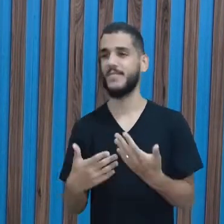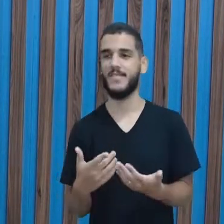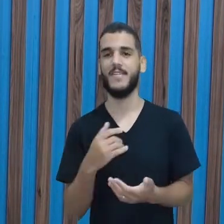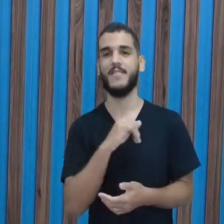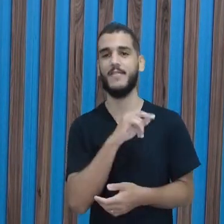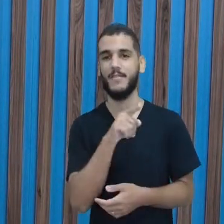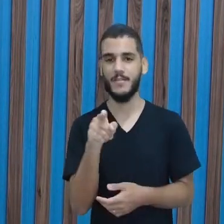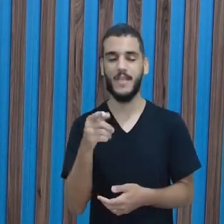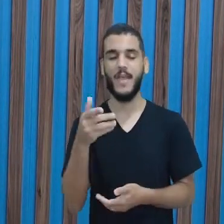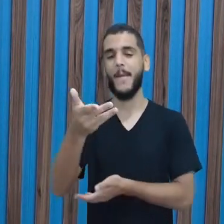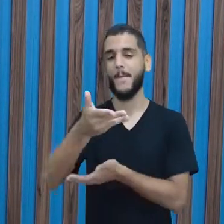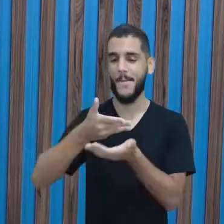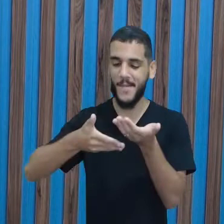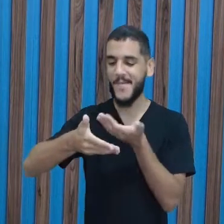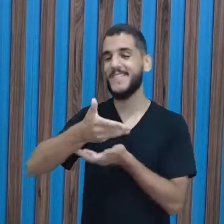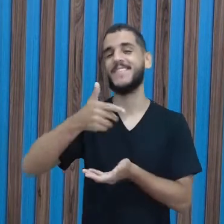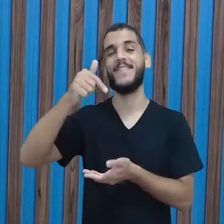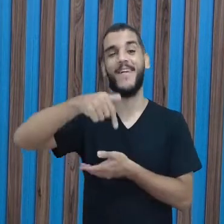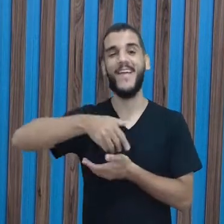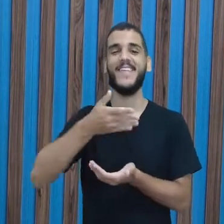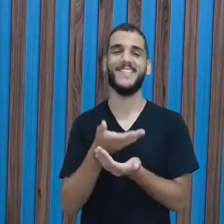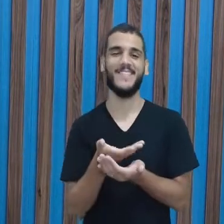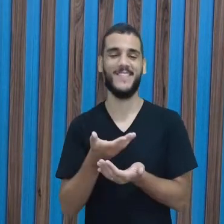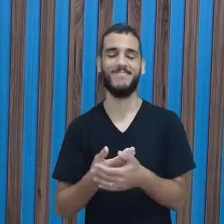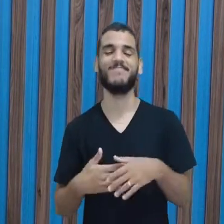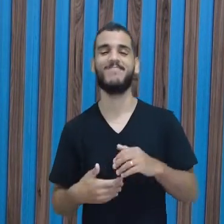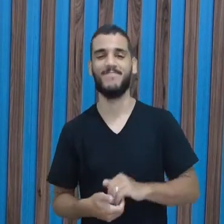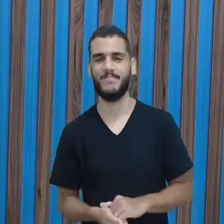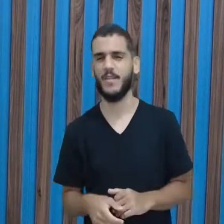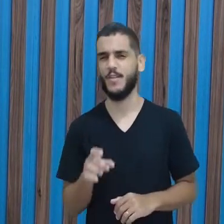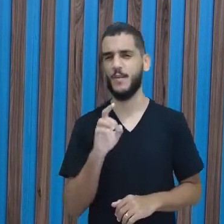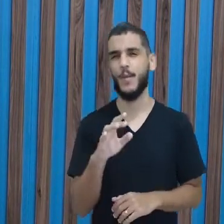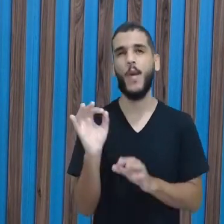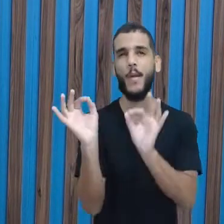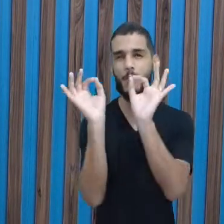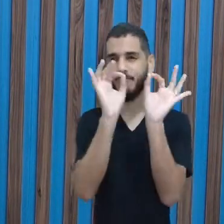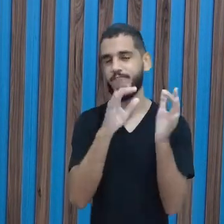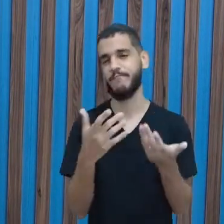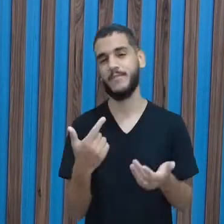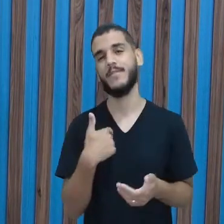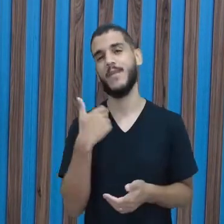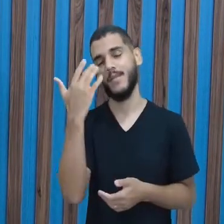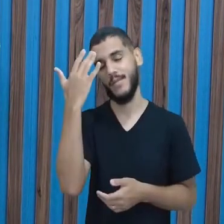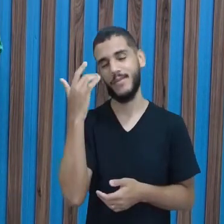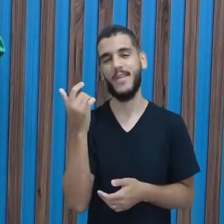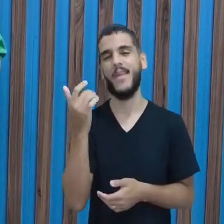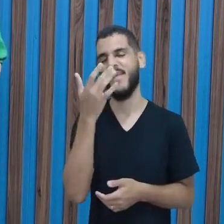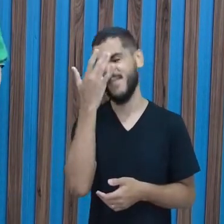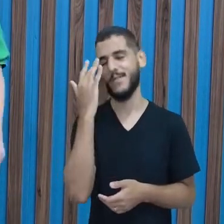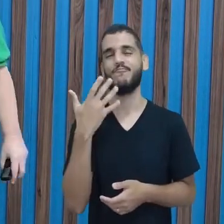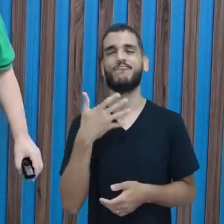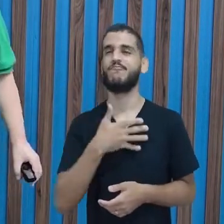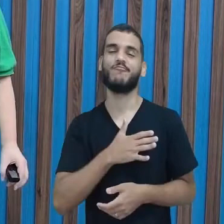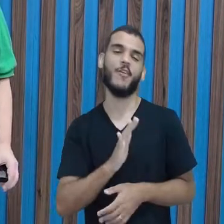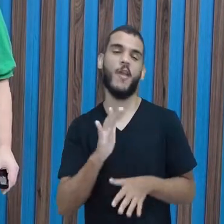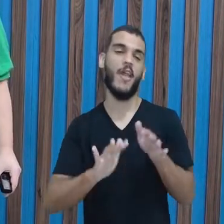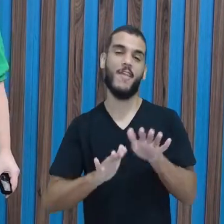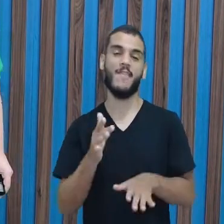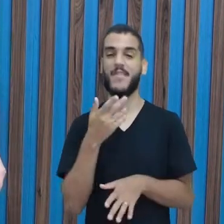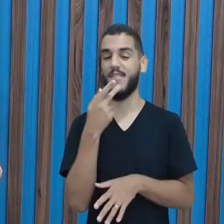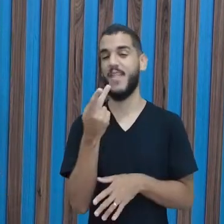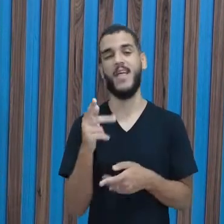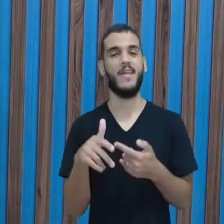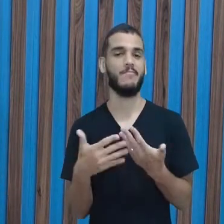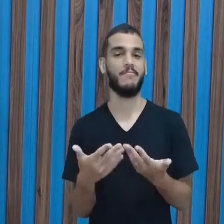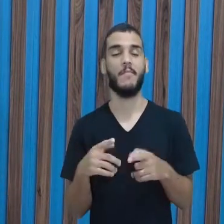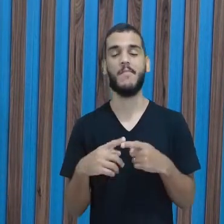você interage com a gente, participa da aula, não fica só assistindo. Eu sei que muita gente não gosta muito de falar, não só